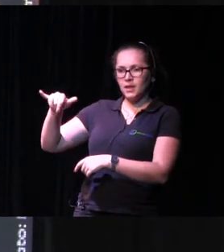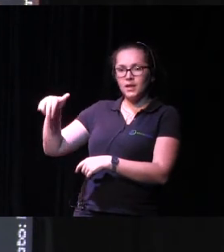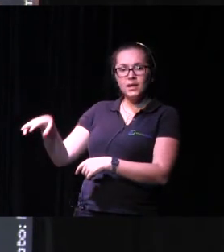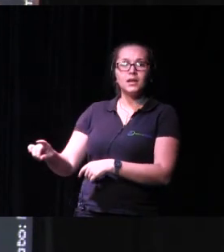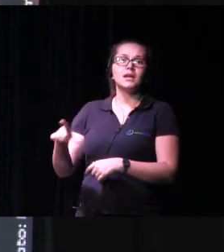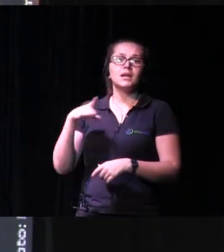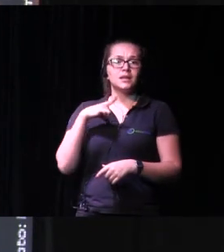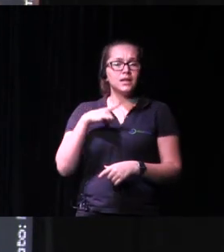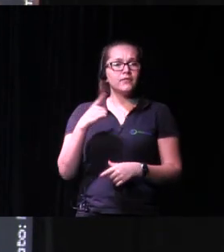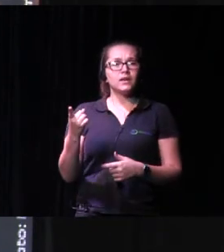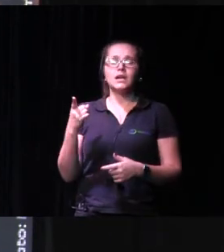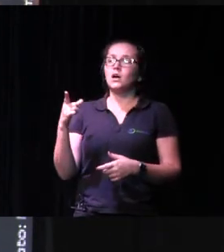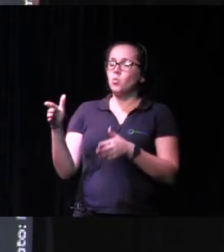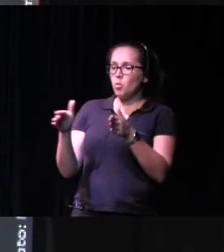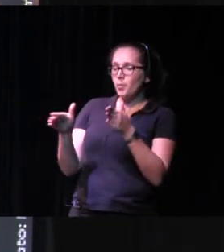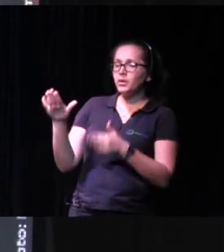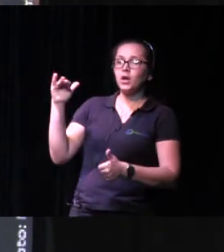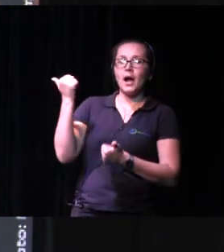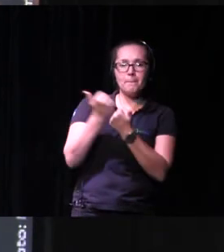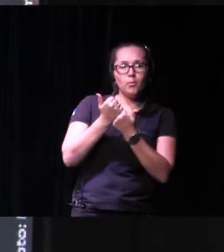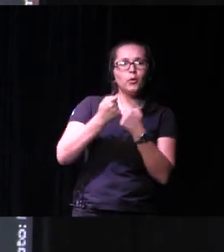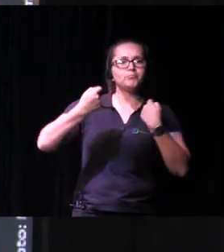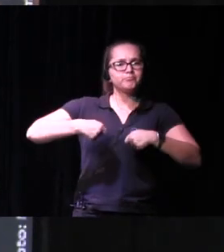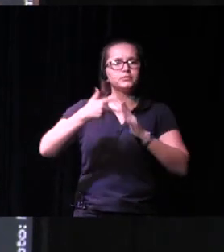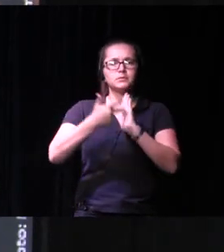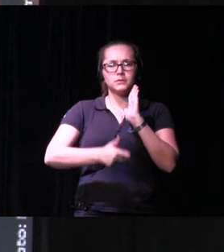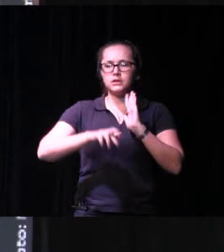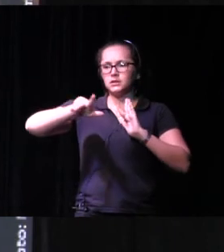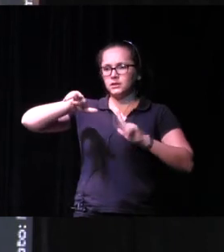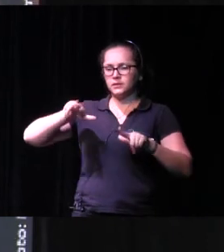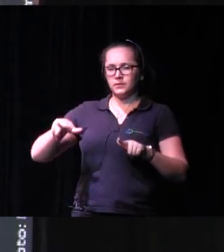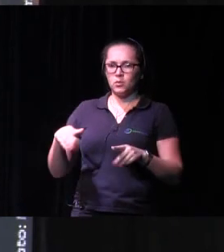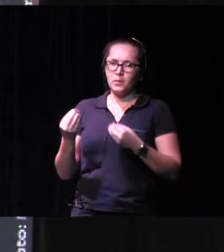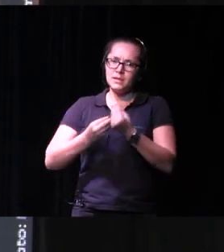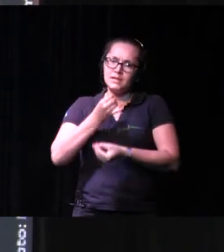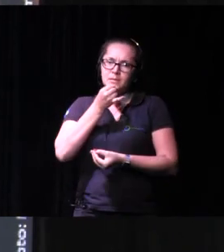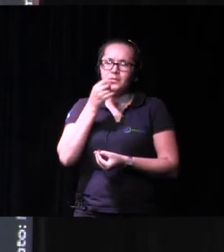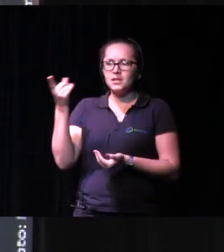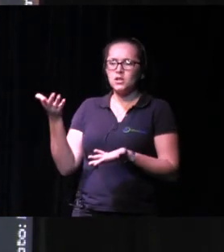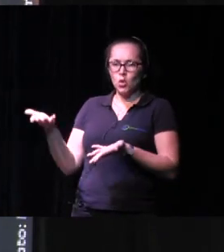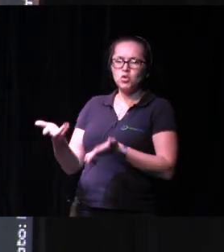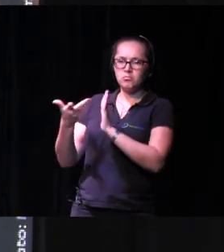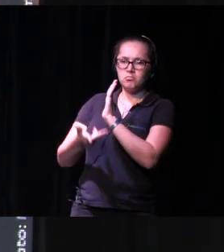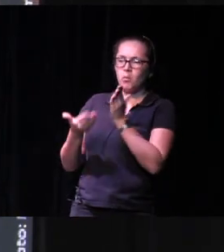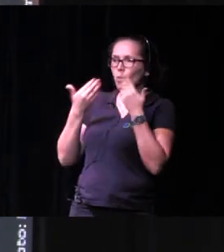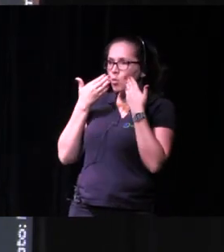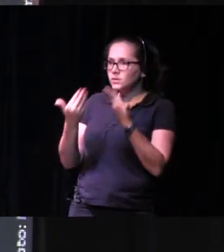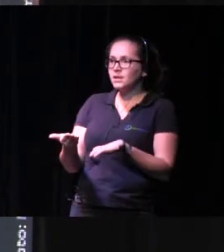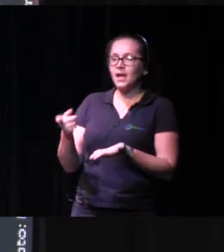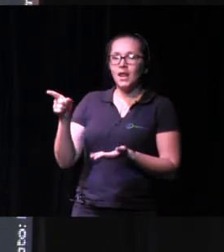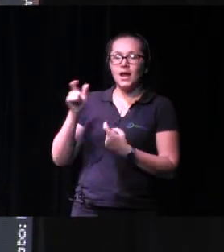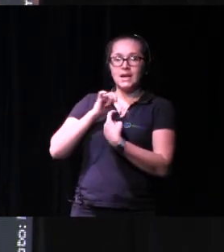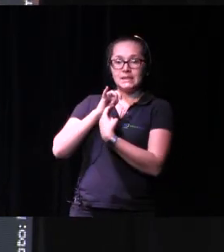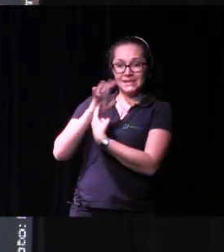teve que se apoiar em alguns projetos extraordinários, como, por exemplo, este que eu mostrei hoje, quando a cidade entra nesse tipo de estado de